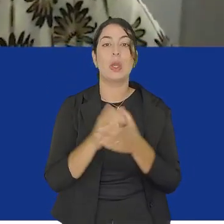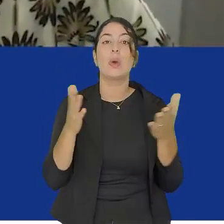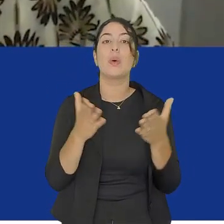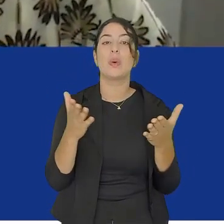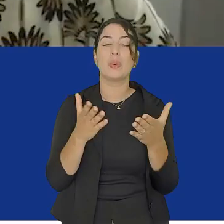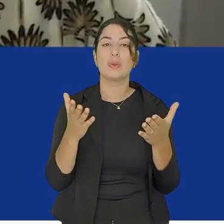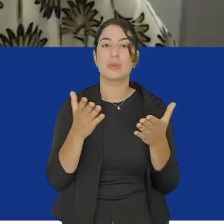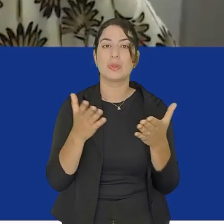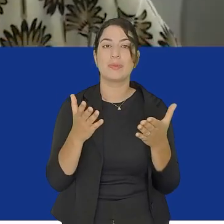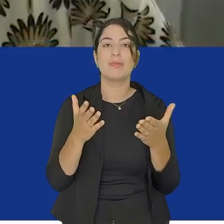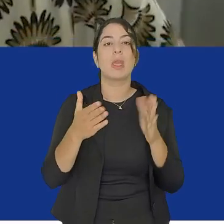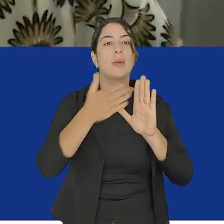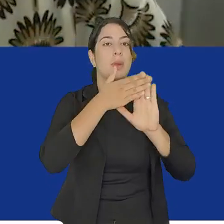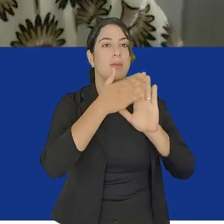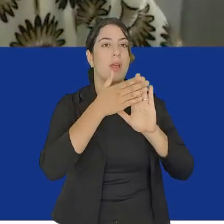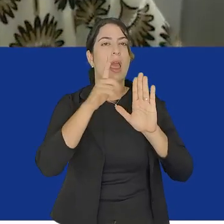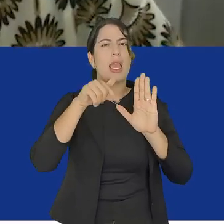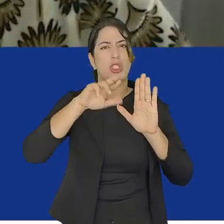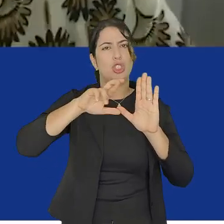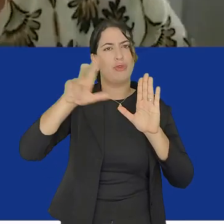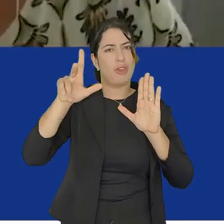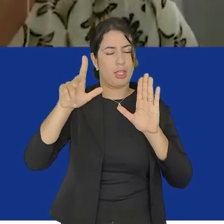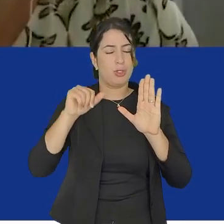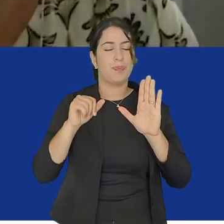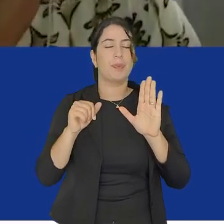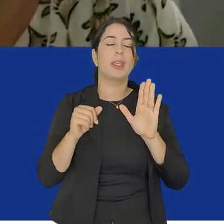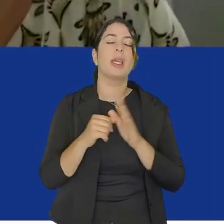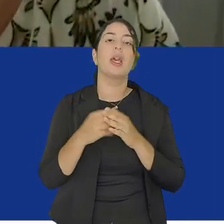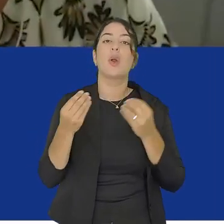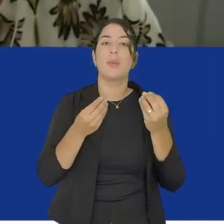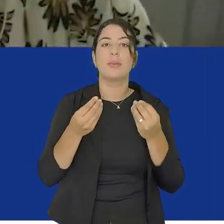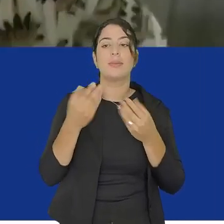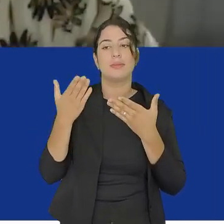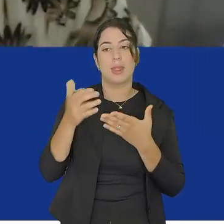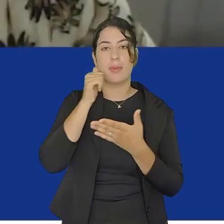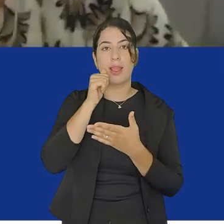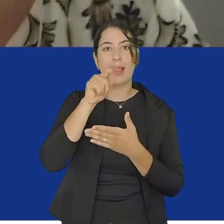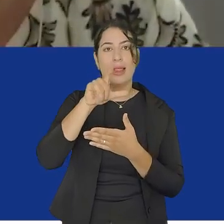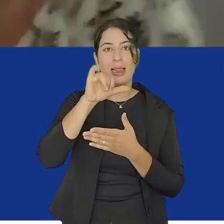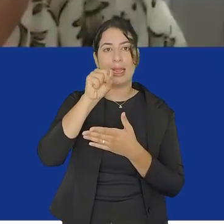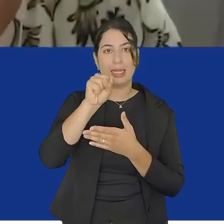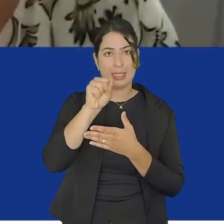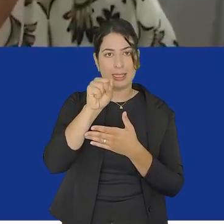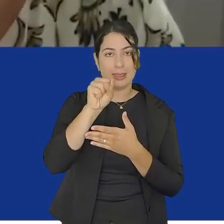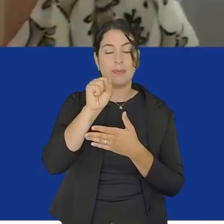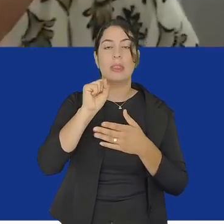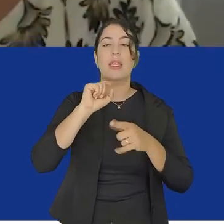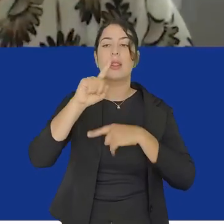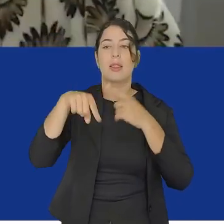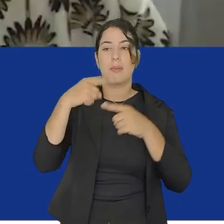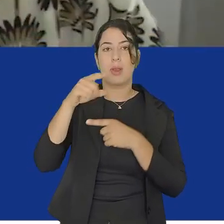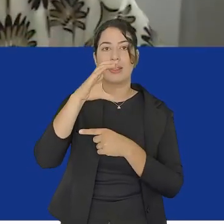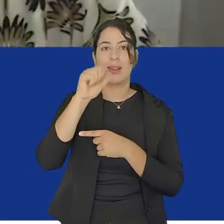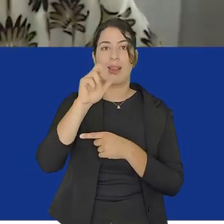E hoje a gente tem aqui a nossa proposta, vai ser um pouquinho diferente dos outros dias. A gente vai começar com uma fala da Liz, que eu já vou apresentar, e depois uma